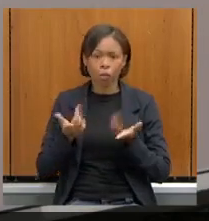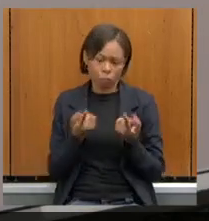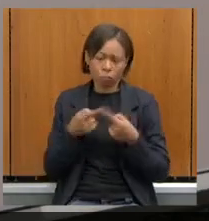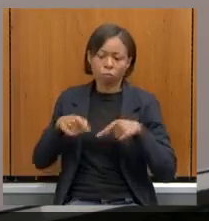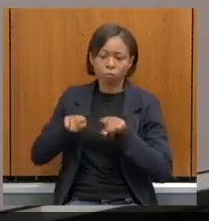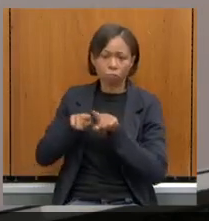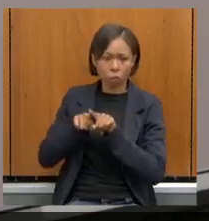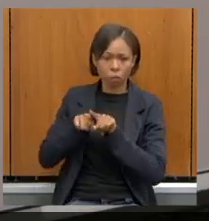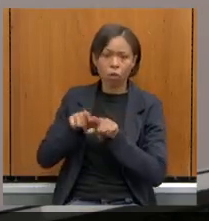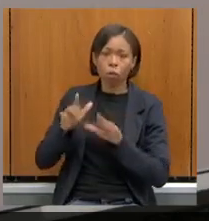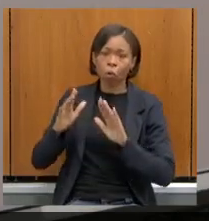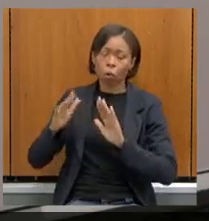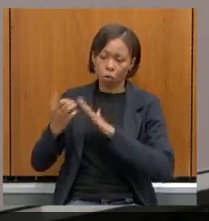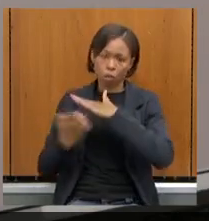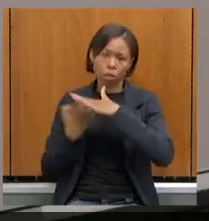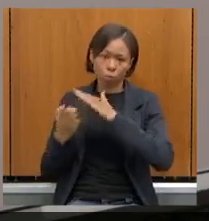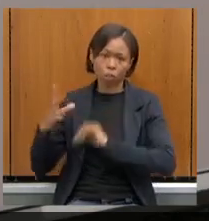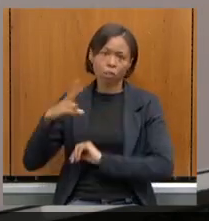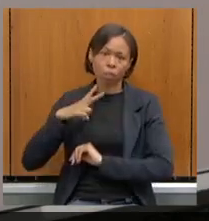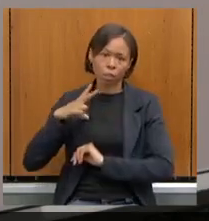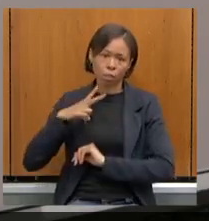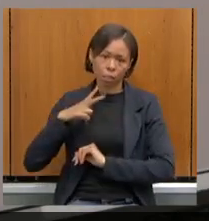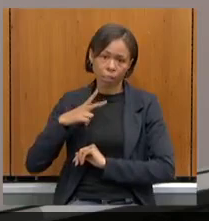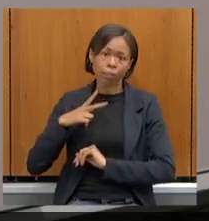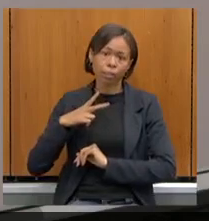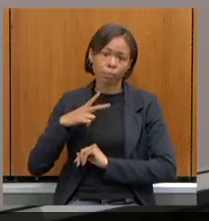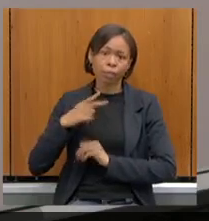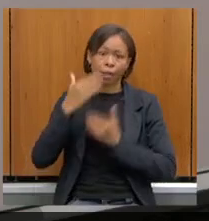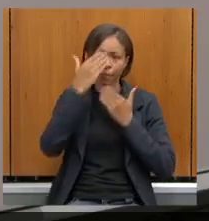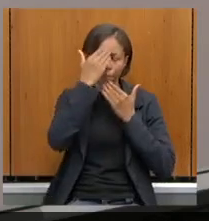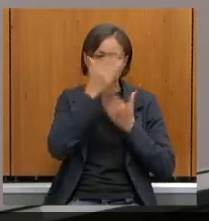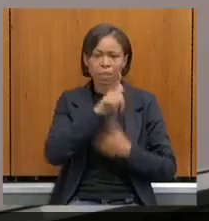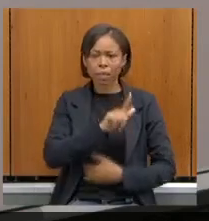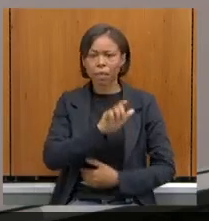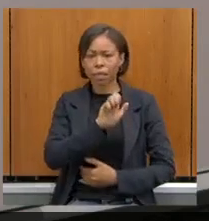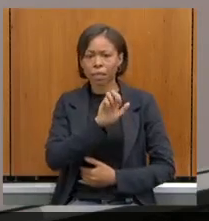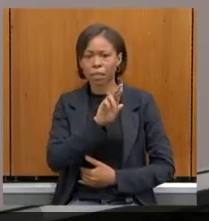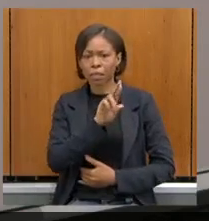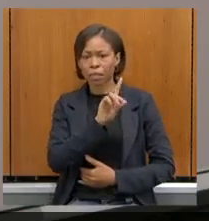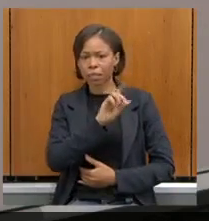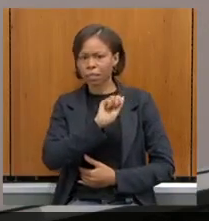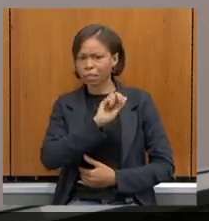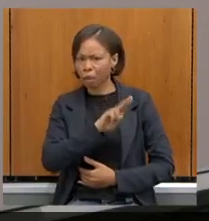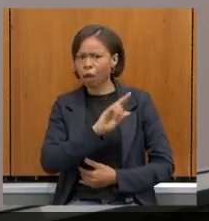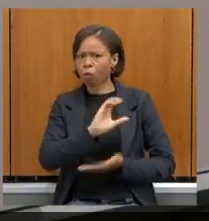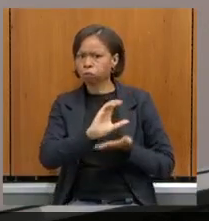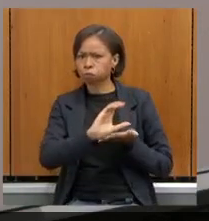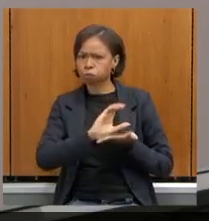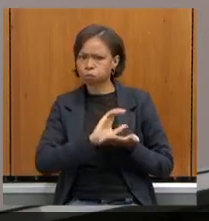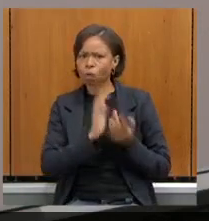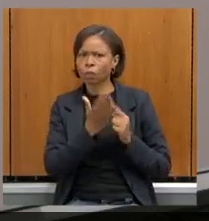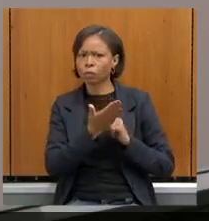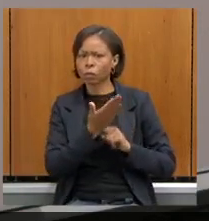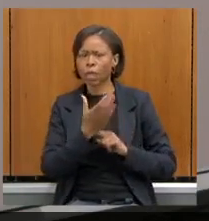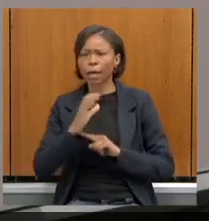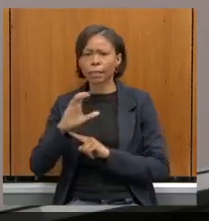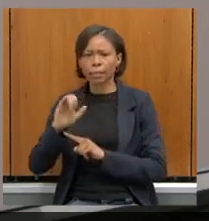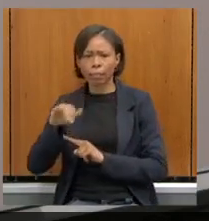já agradeço a Gerdau, que nos deu R 800 mil, a CEMIG e a GASMIG, totalizando R$